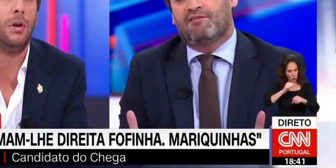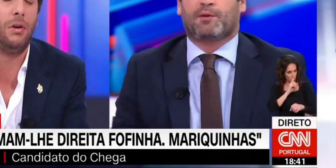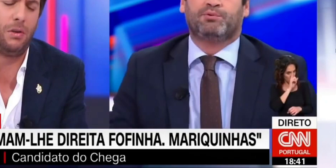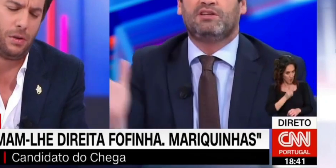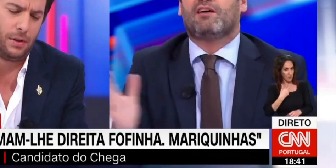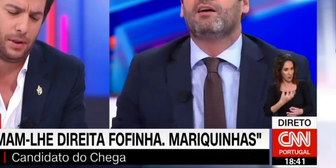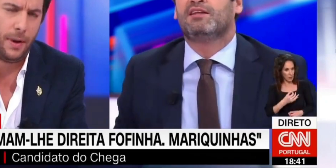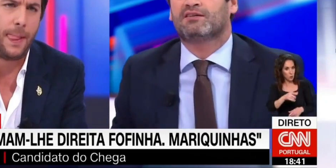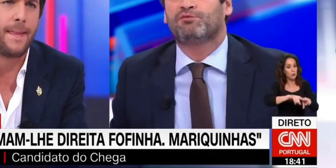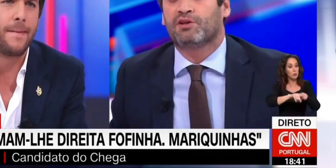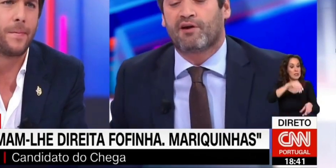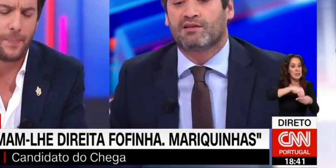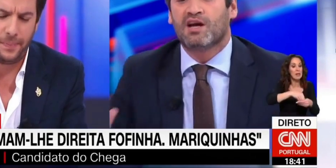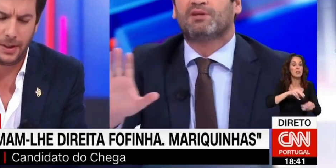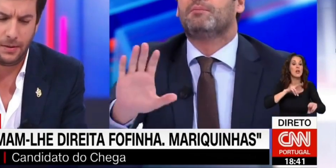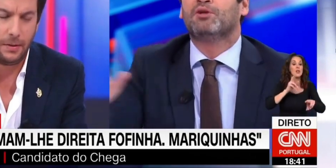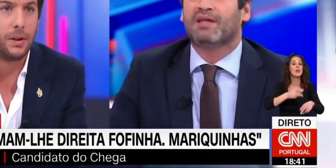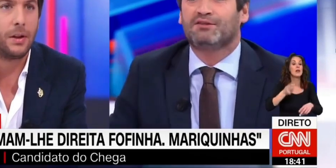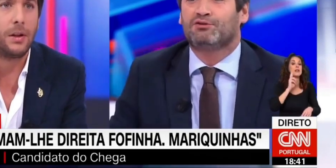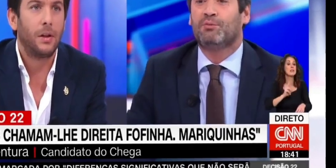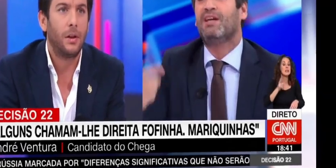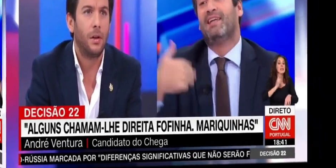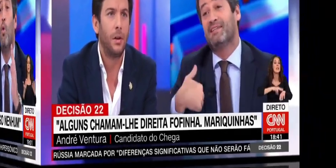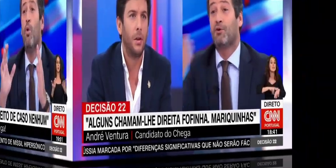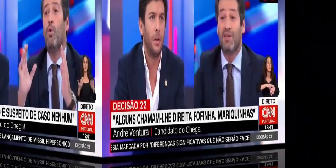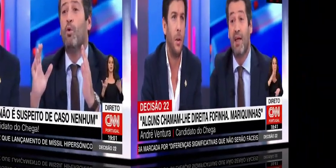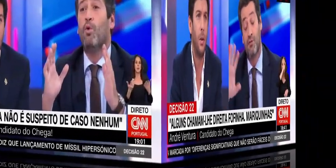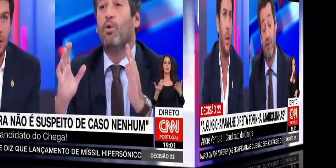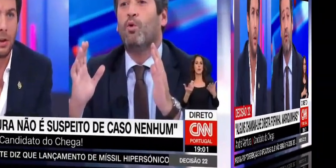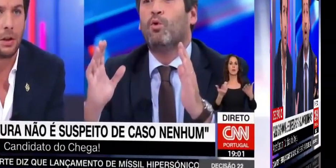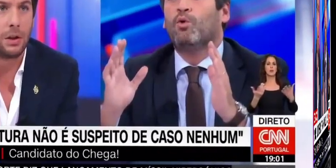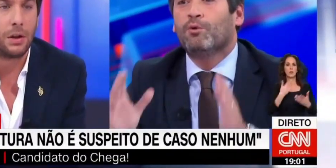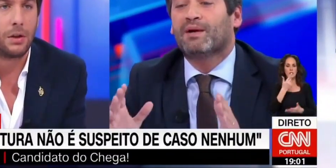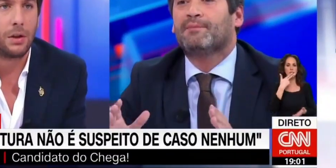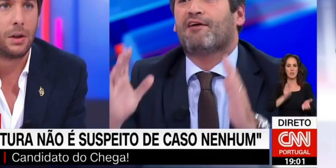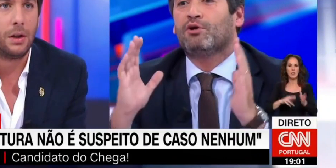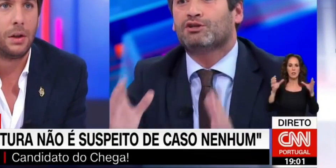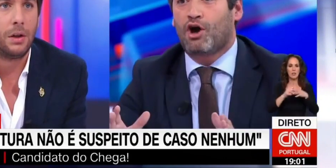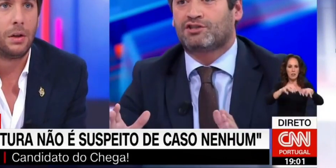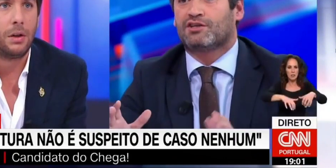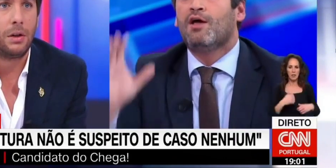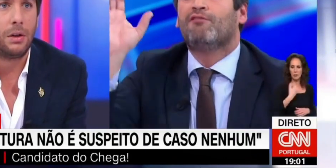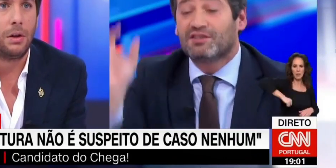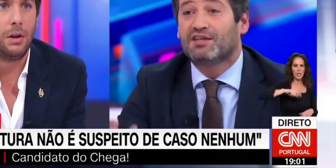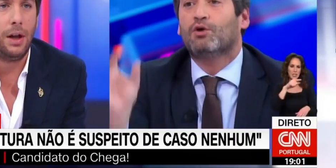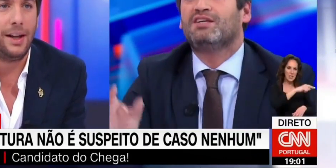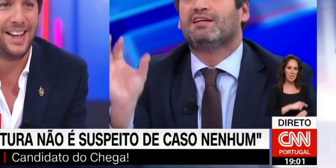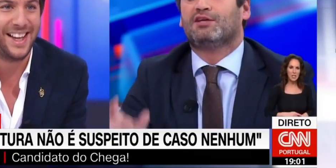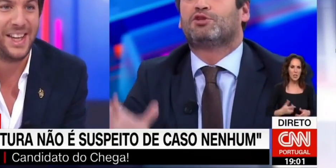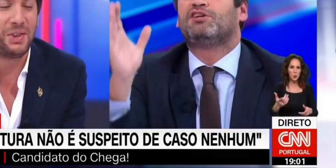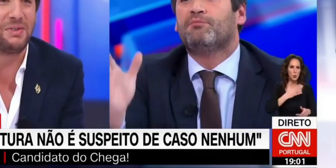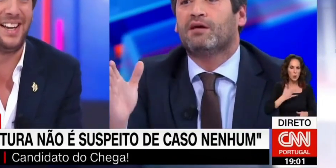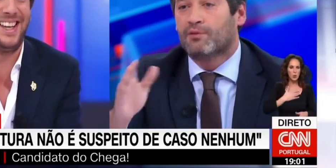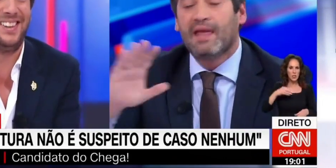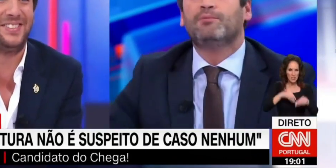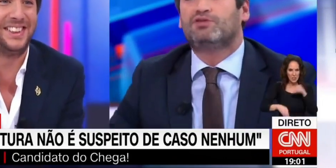não minta que estava. Era político e estava na direção de Frederico Varandas. Portanto, a mim não me dá lições nenhumas e tem azar que eu tenho dados. Você não tem. O grupo parlamentar vira-lhe as costas. Você não quis